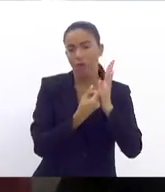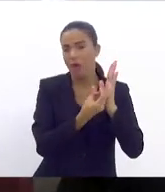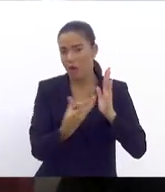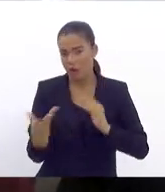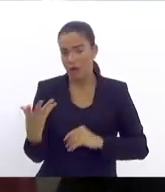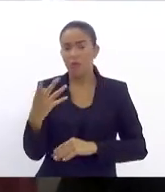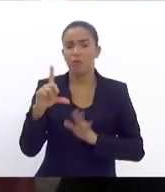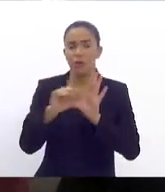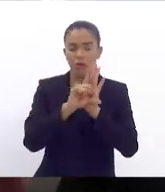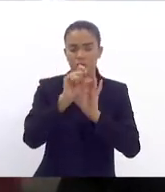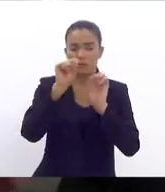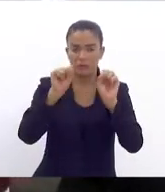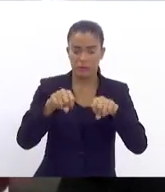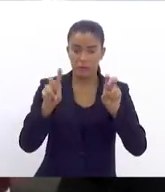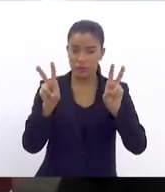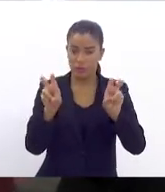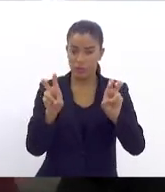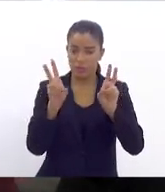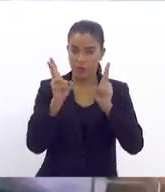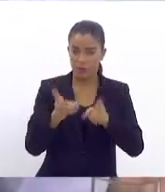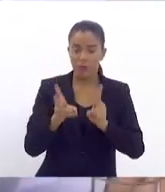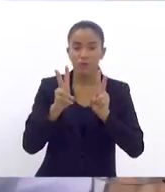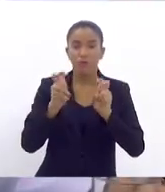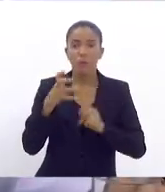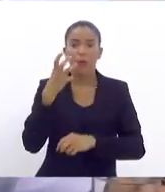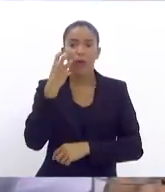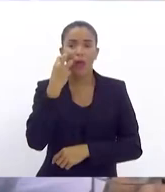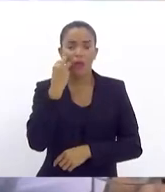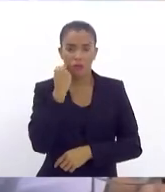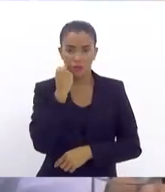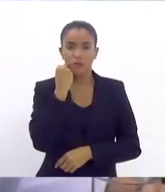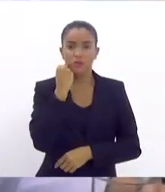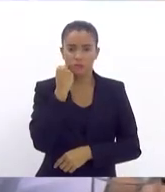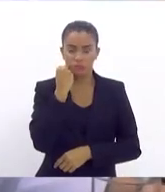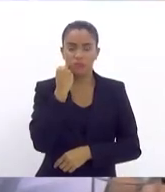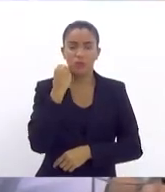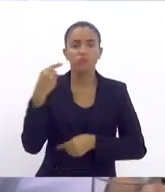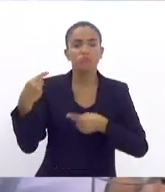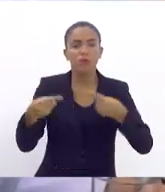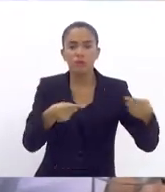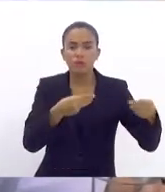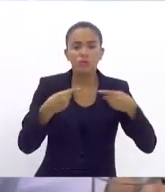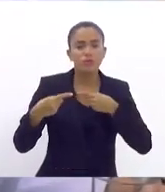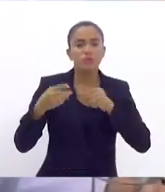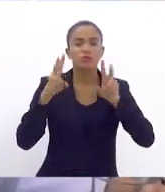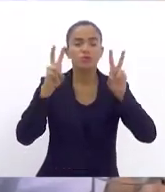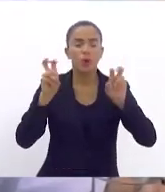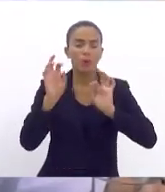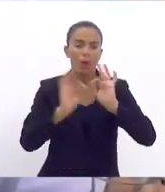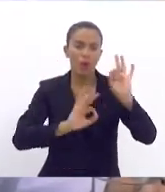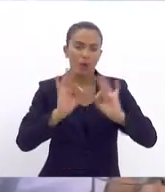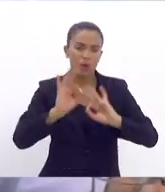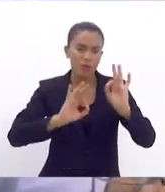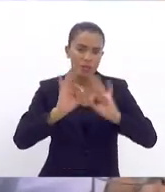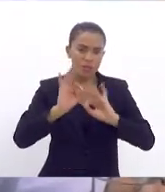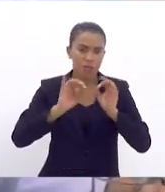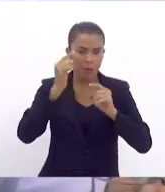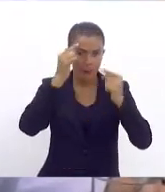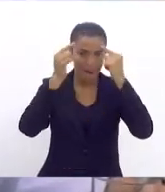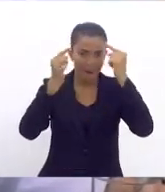casa que tratam do tema. A gente quer incluir a questão da adoção em toda a discussão sobre o planejamento familiar, tanto para